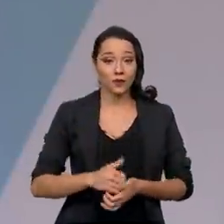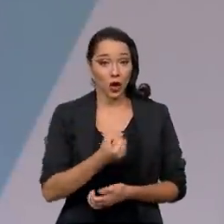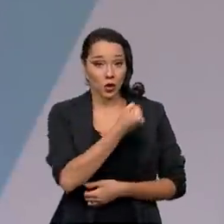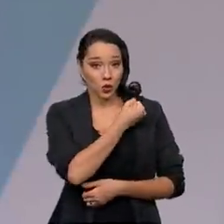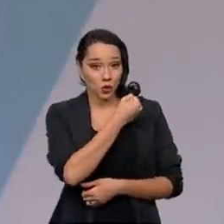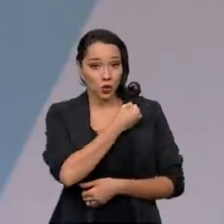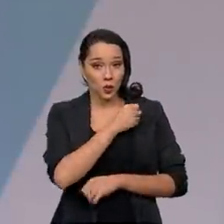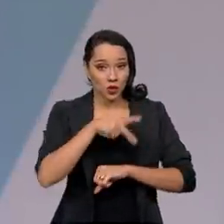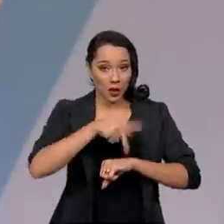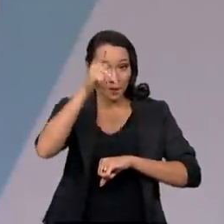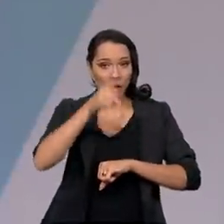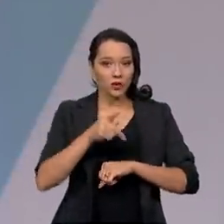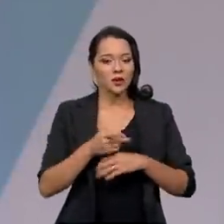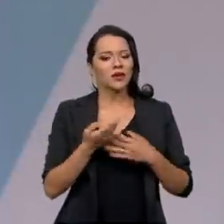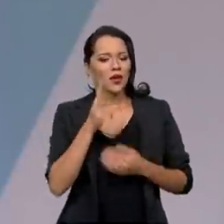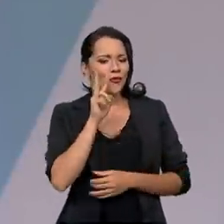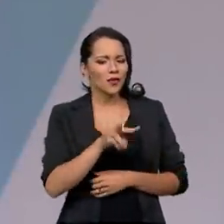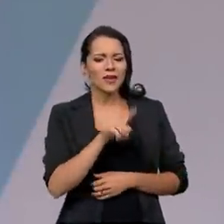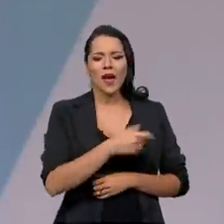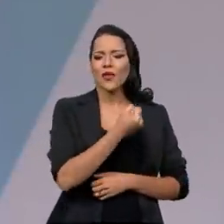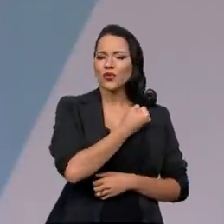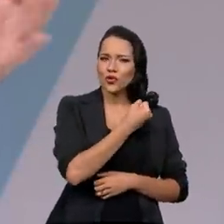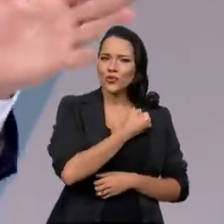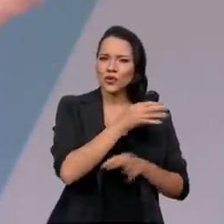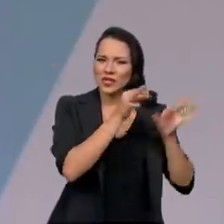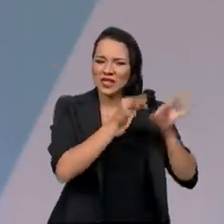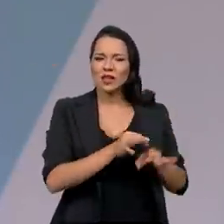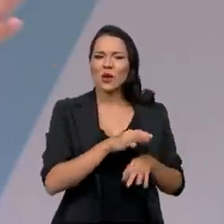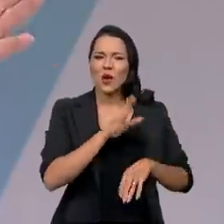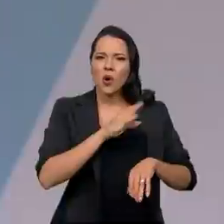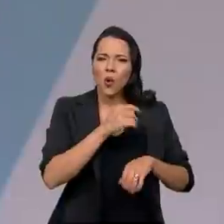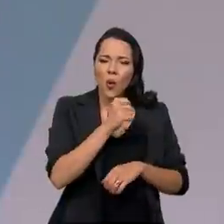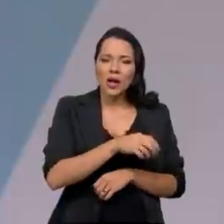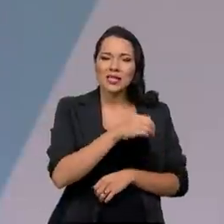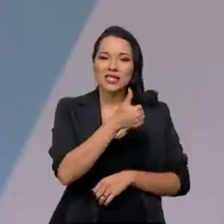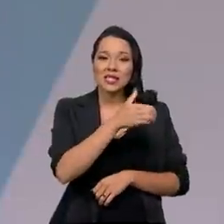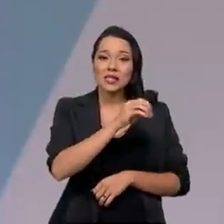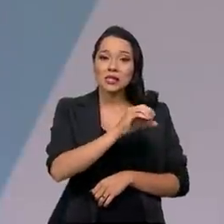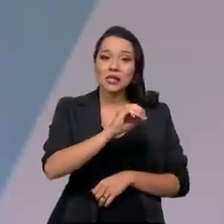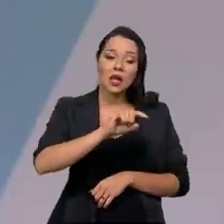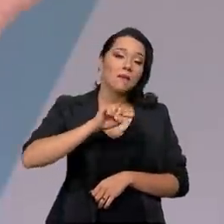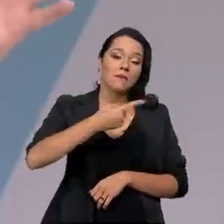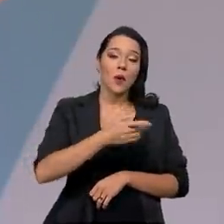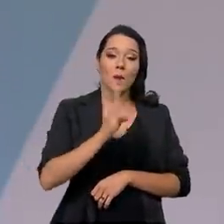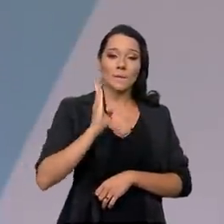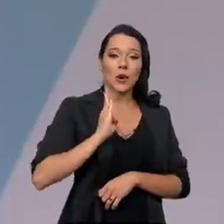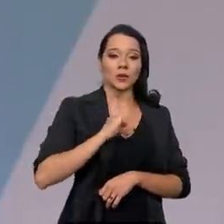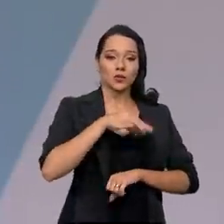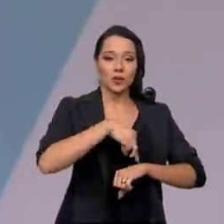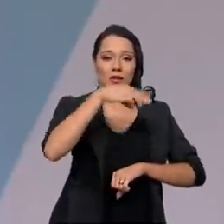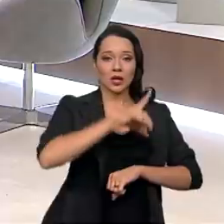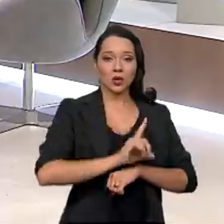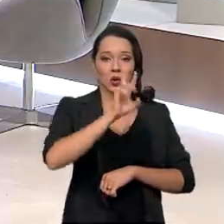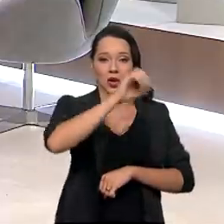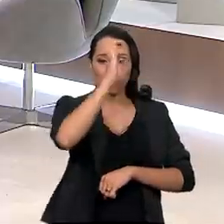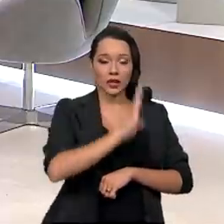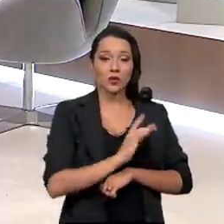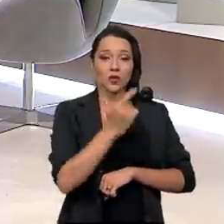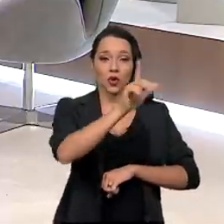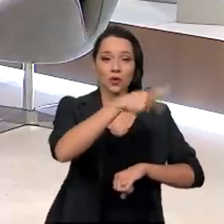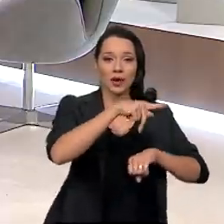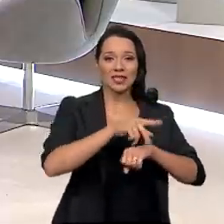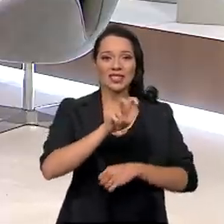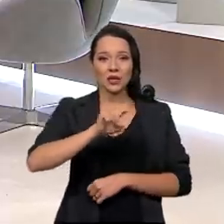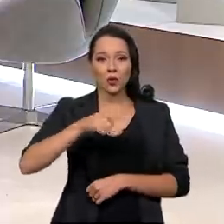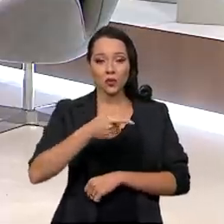da pós-graduação, que eu vi que são números expressivos. São quase 100 mil bolsas de mestrado e doutorado no Brasil e no exterior e quase 5